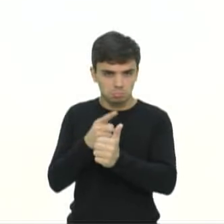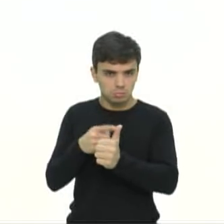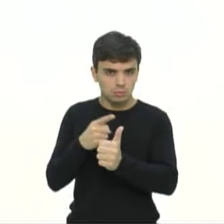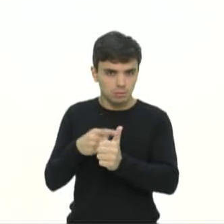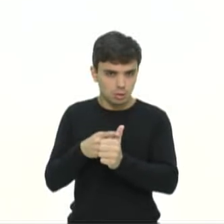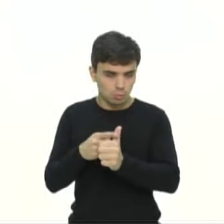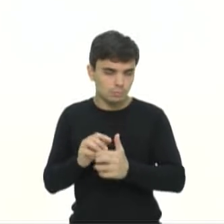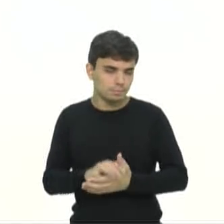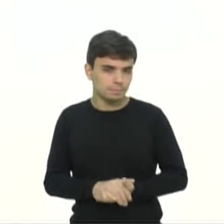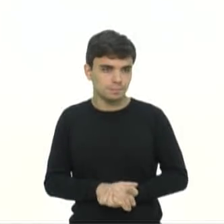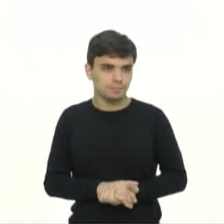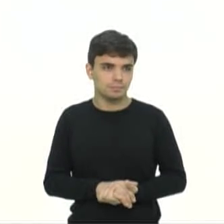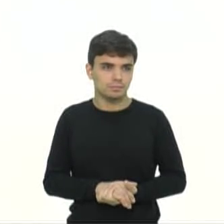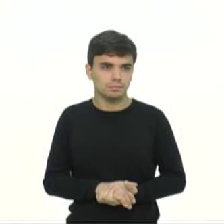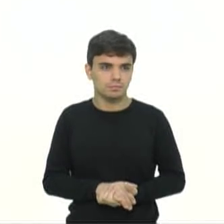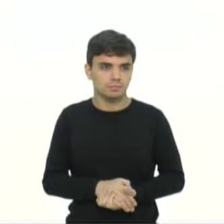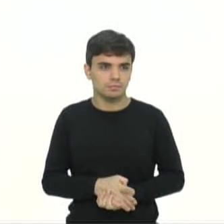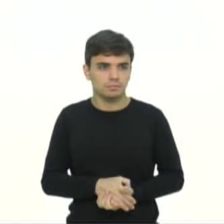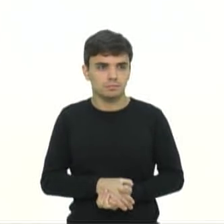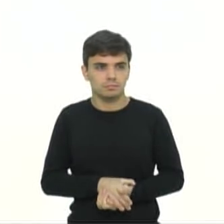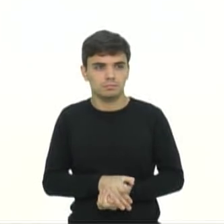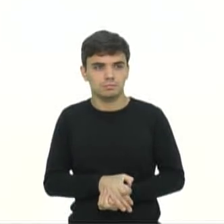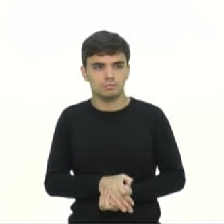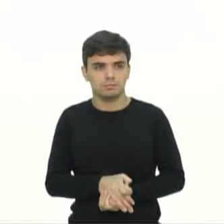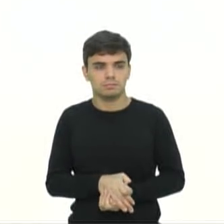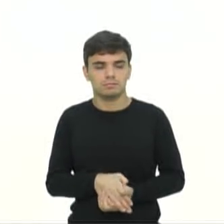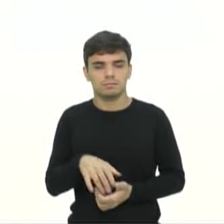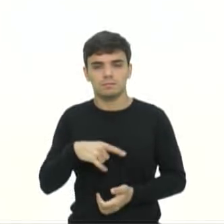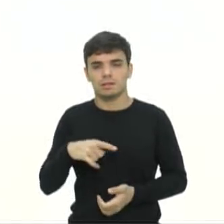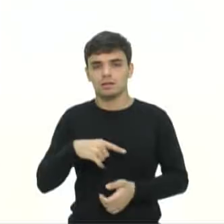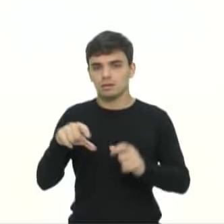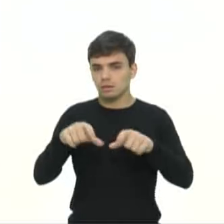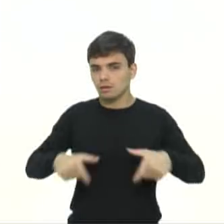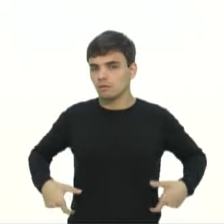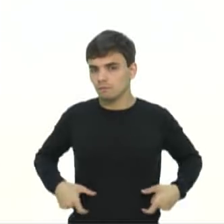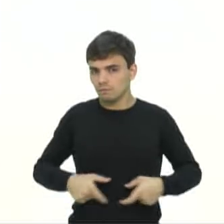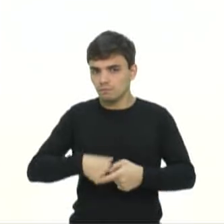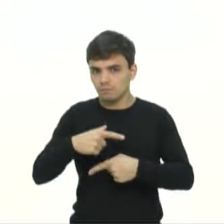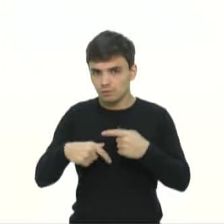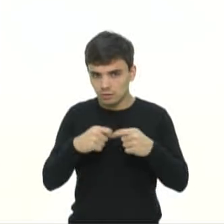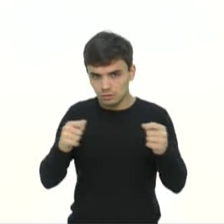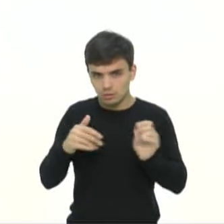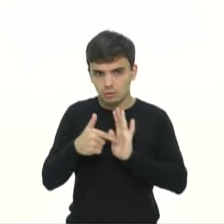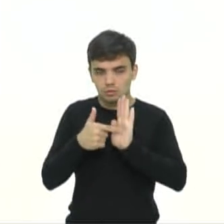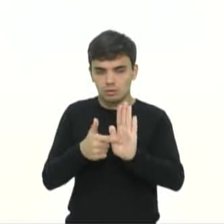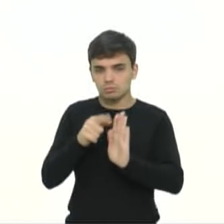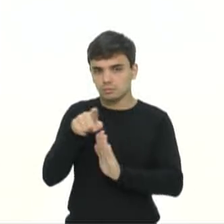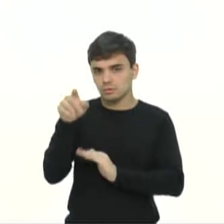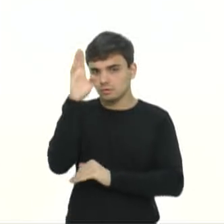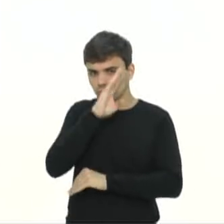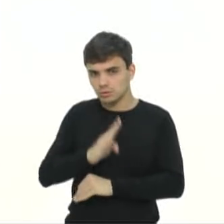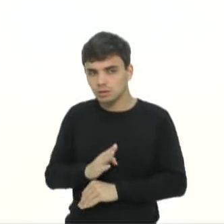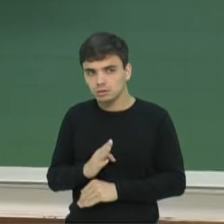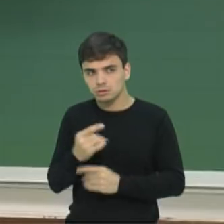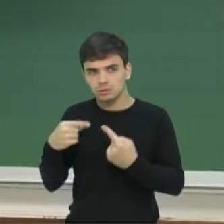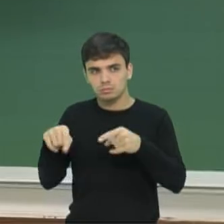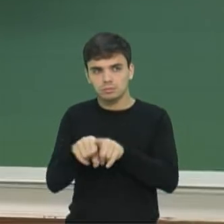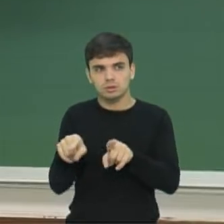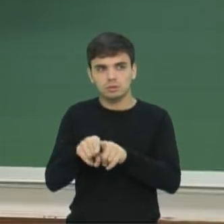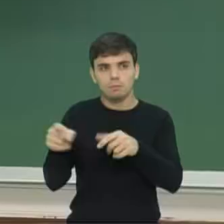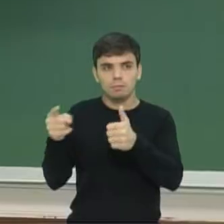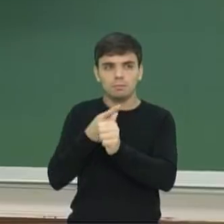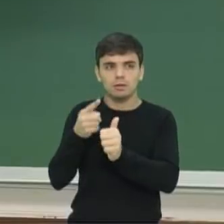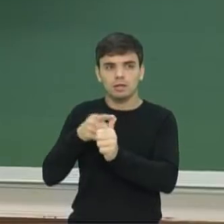temos as faixas intermediárias que estão colocadas aqui para vocês no Brasil. Então temos, aqui repetiu a primeira imagem, então